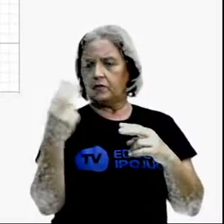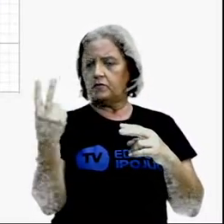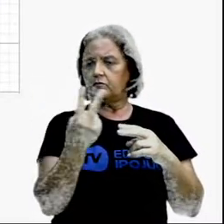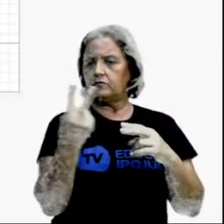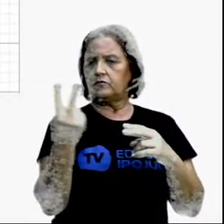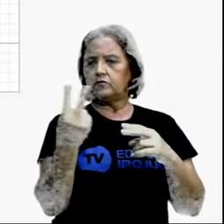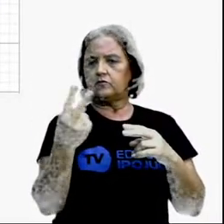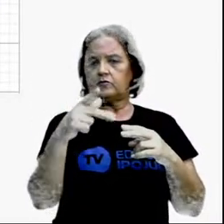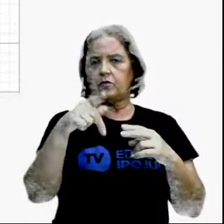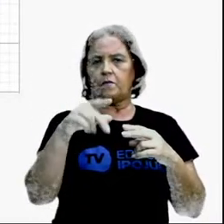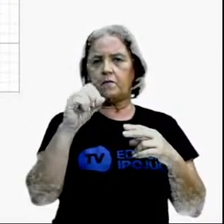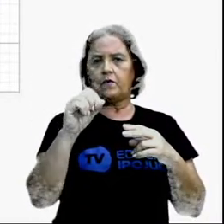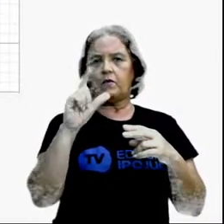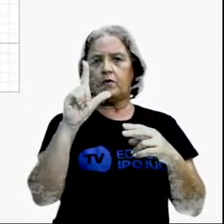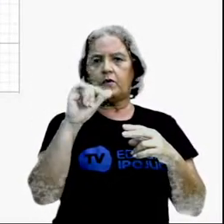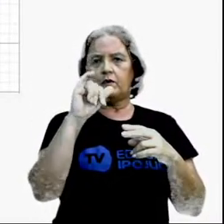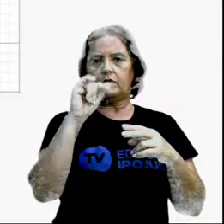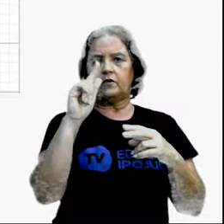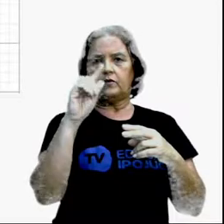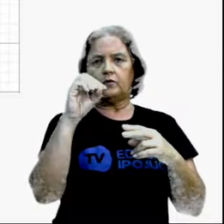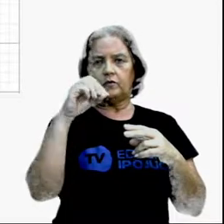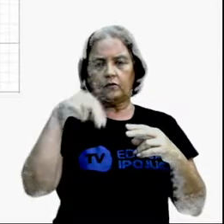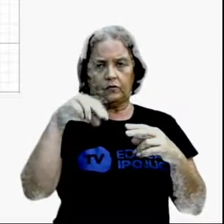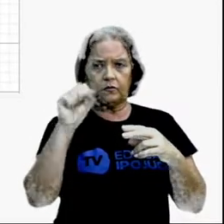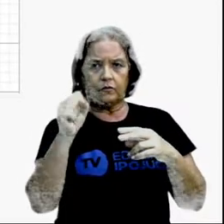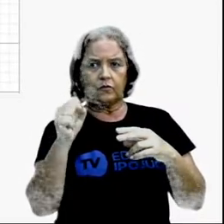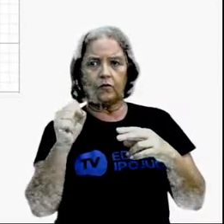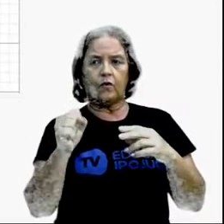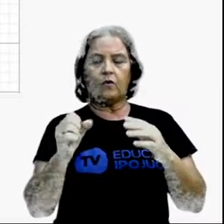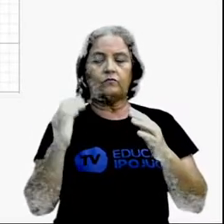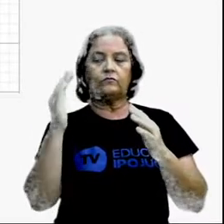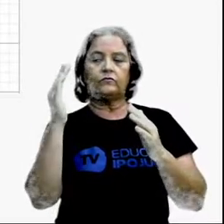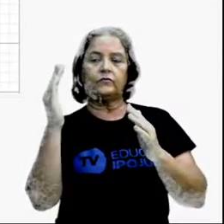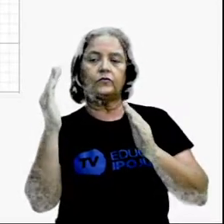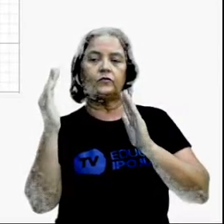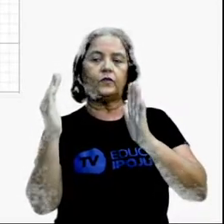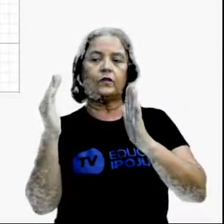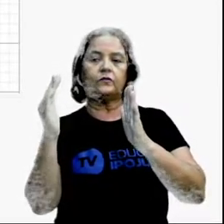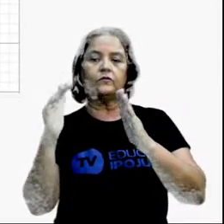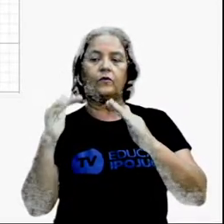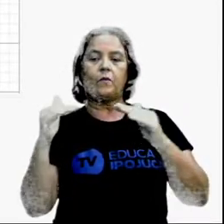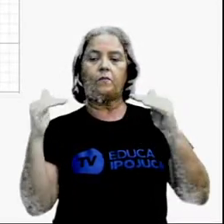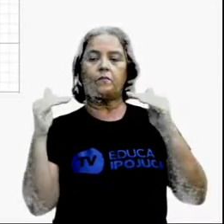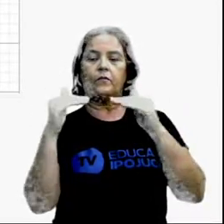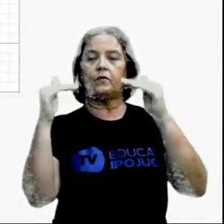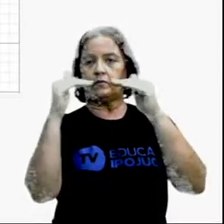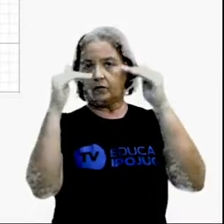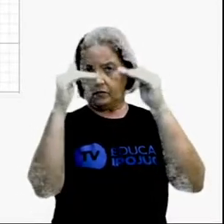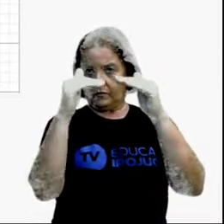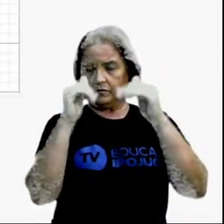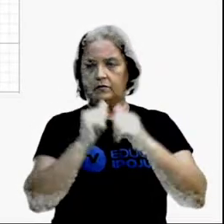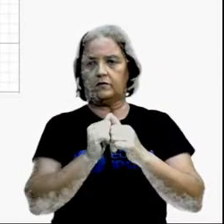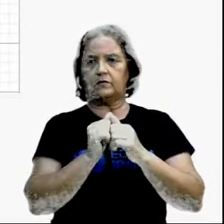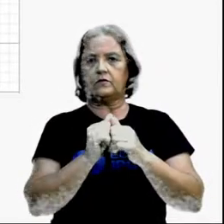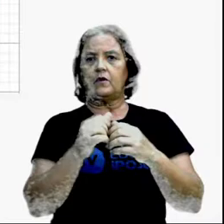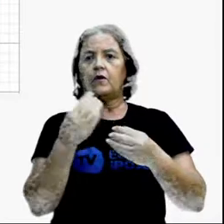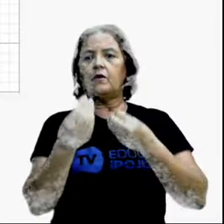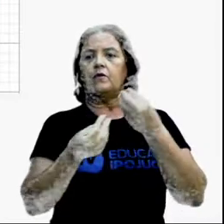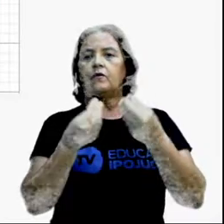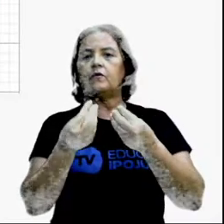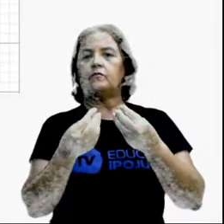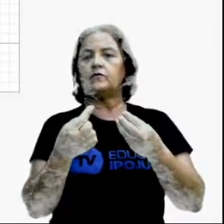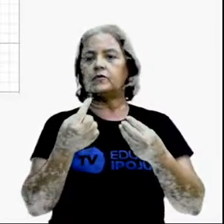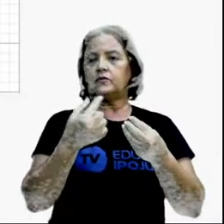polígonos. Note que os seus lados são proporcionais, ok? Como se o segundo polígono